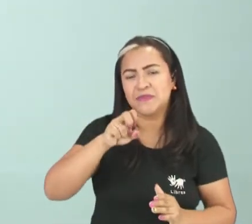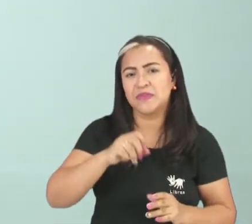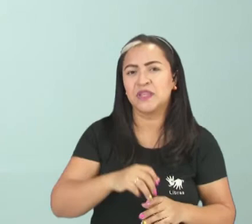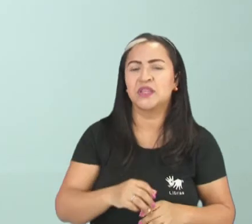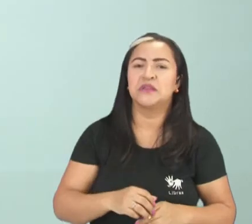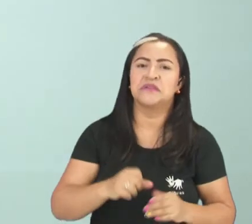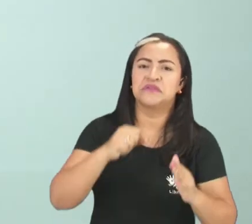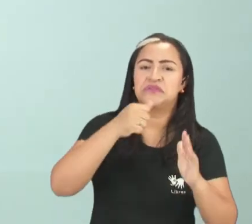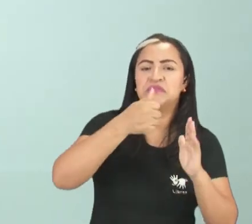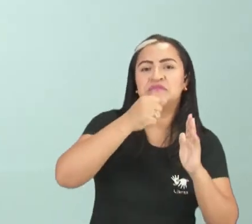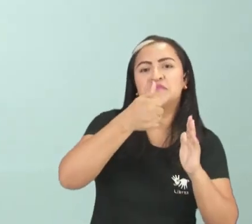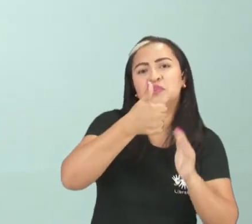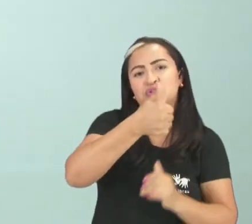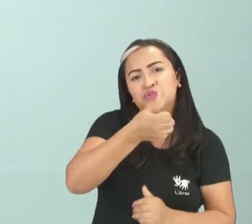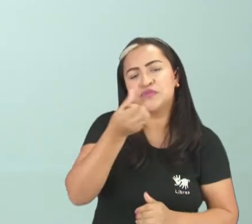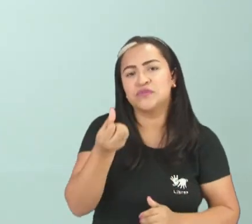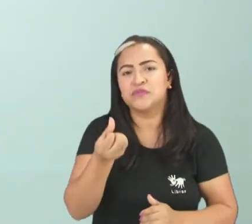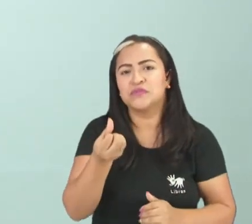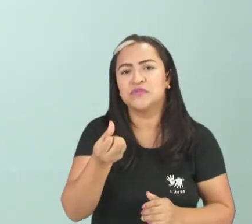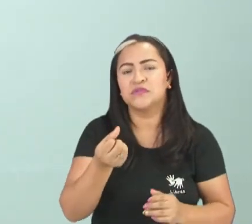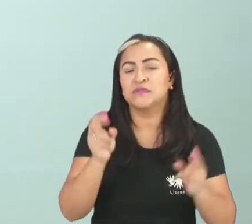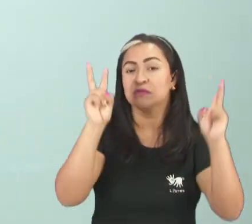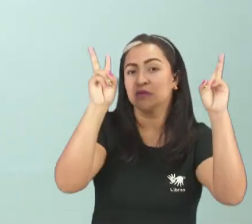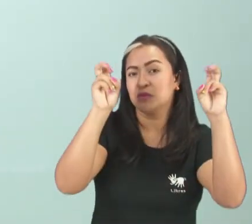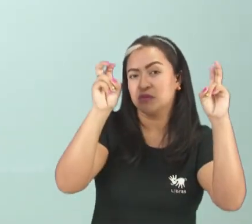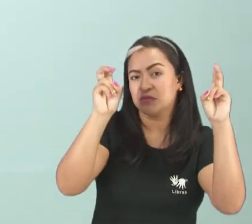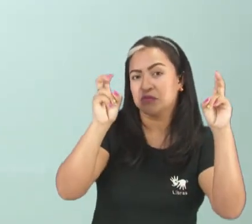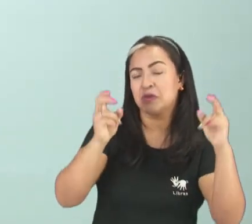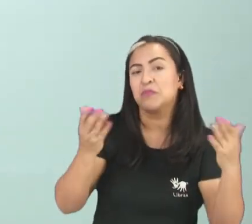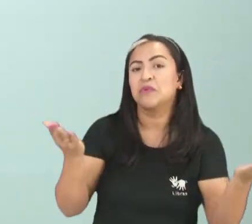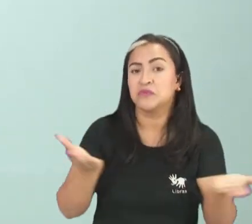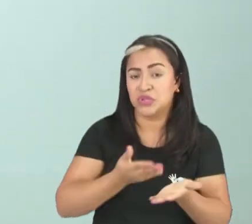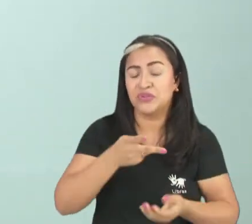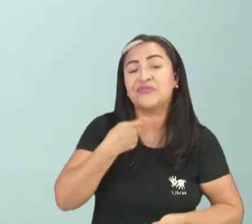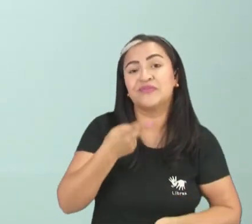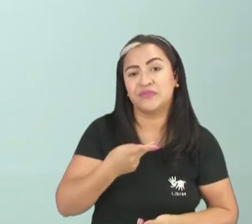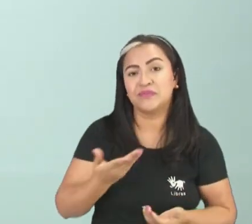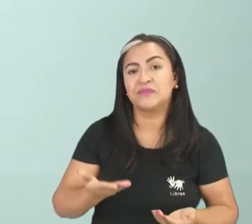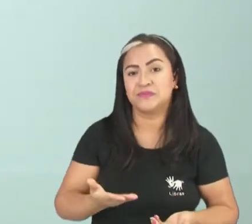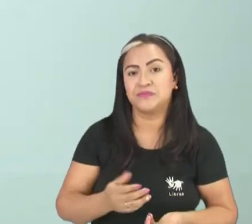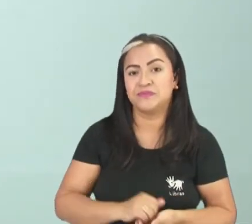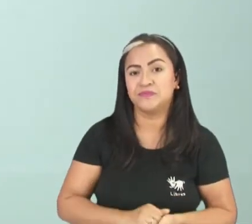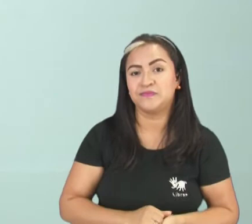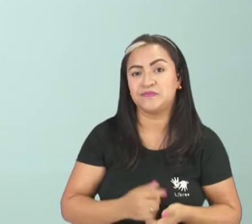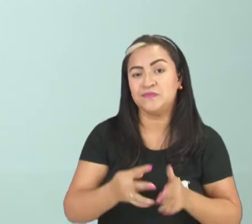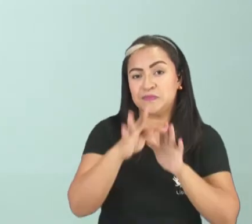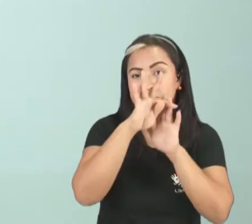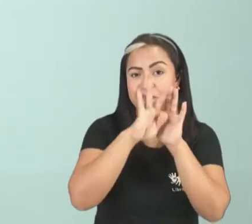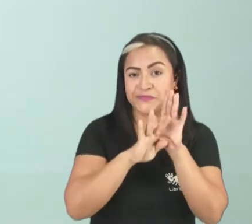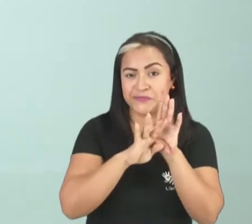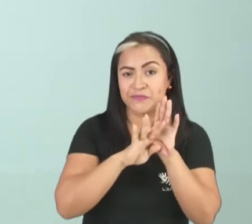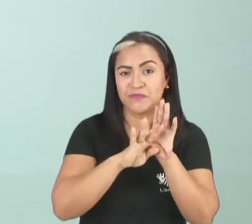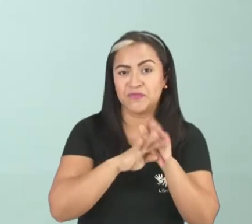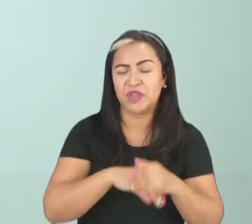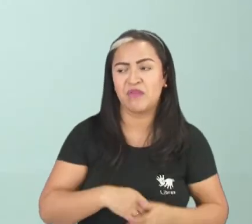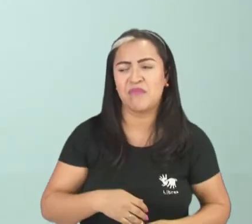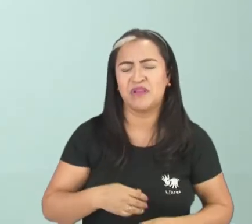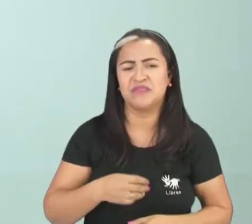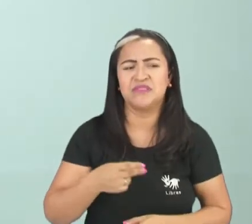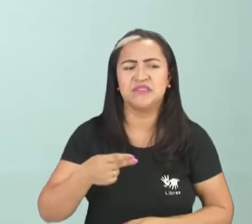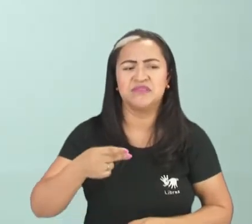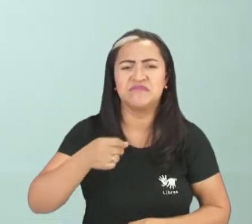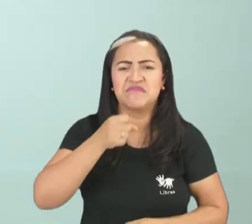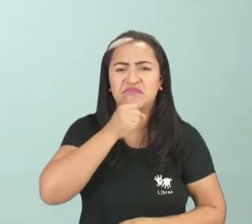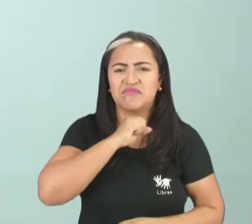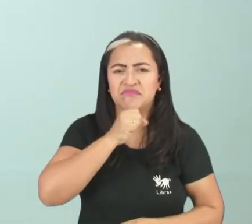de um tema que é tratado hoje. Então, vê-se que esse texto, por mais antigo que ele pareça, esse de